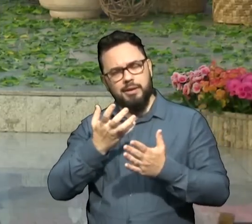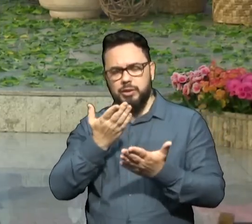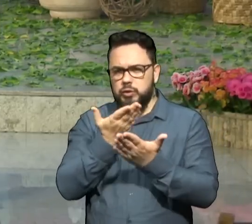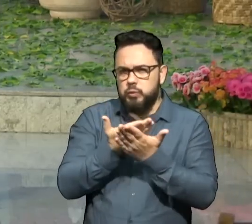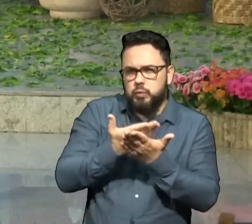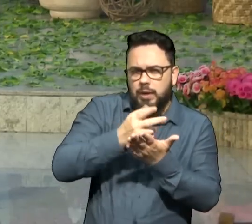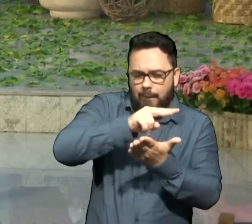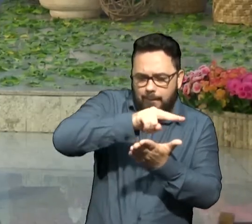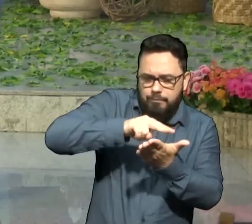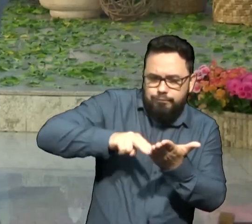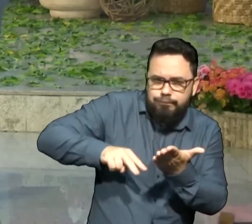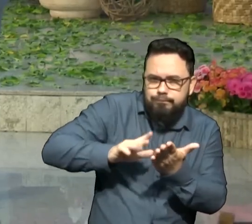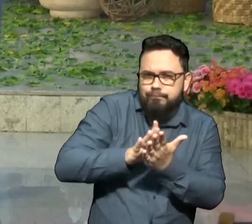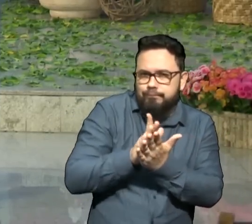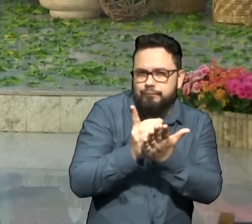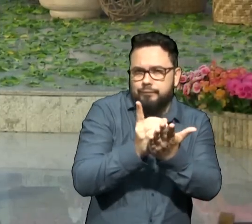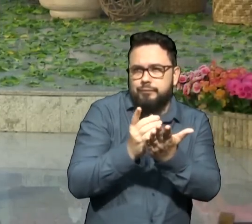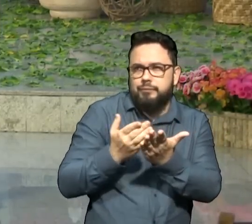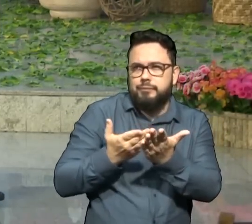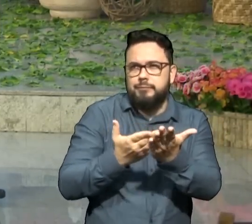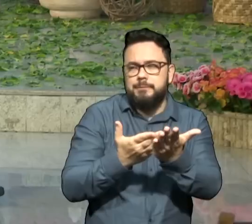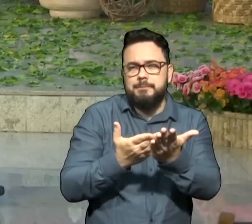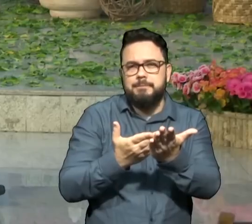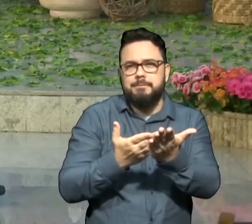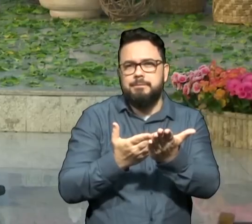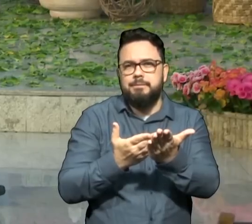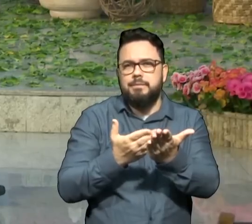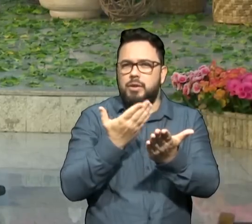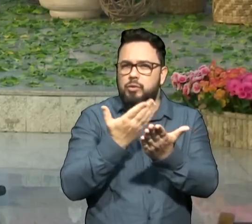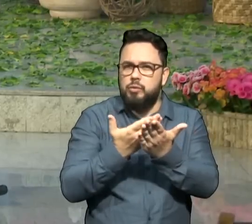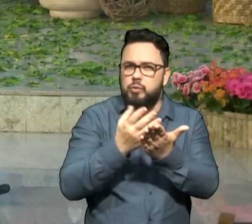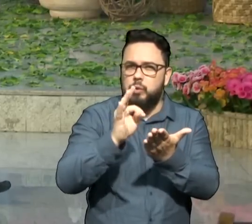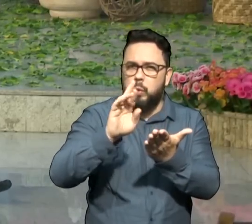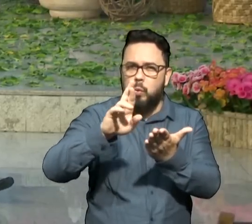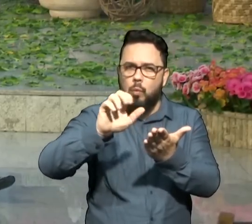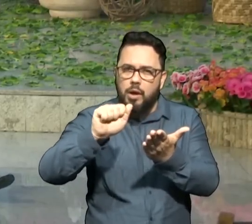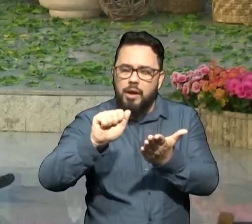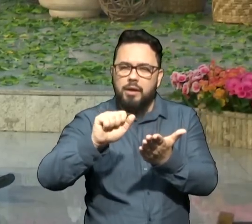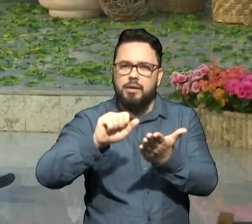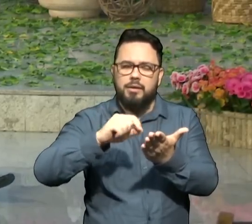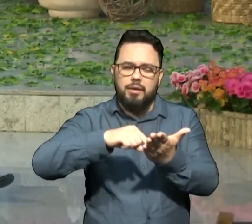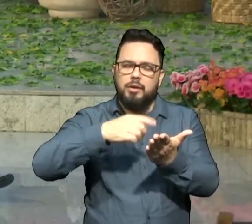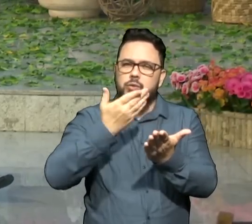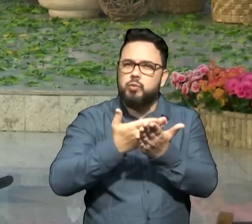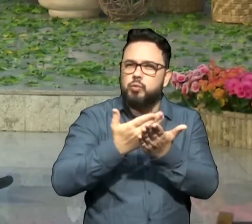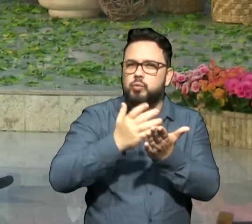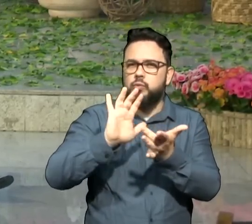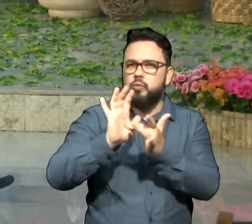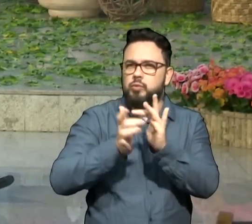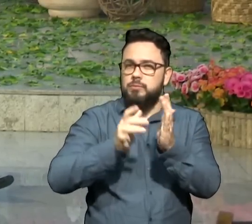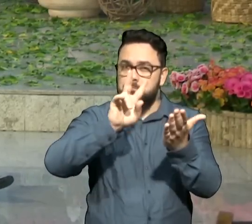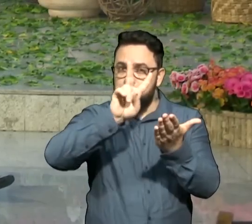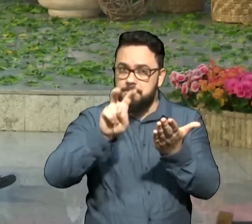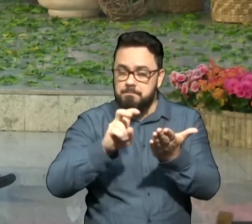Ele queria se aproar mais no no no no no no no estudo do Messias e a melhor maneira que ele tinha era entrando para uma escola